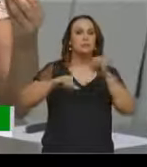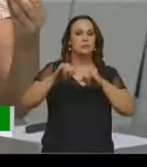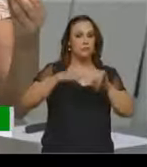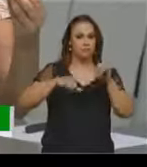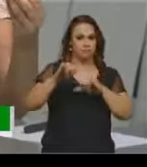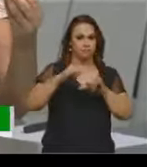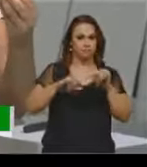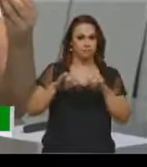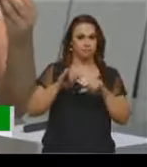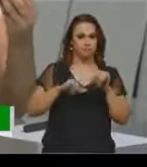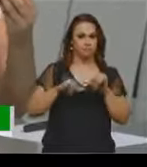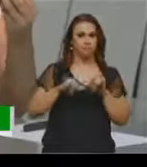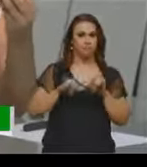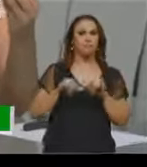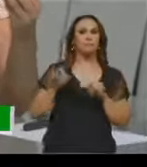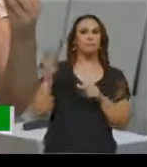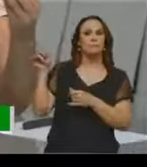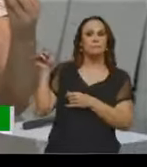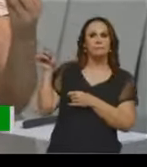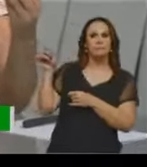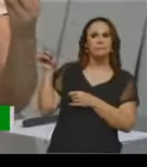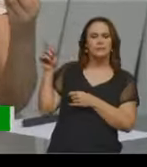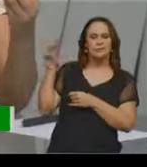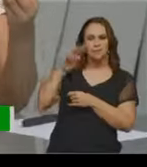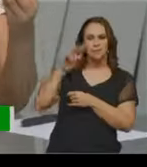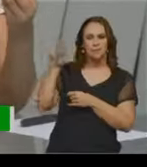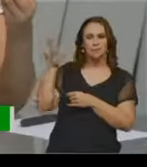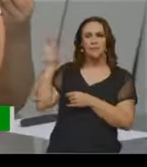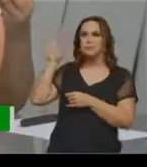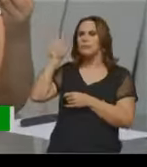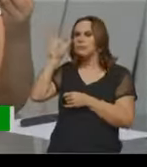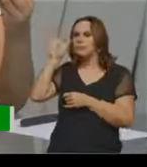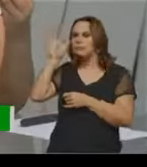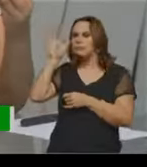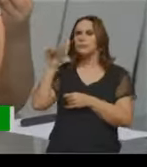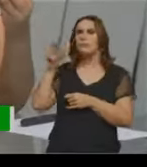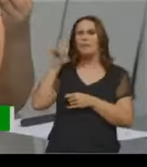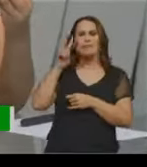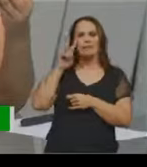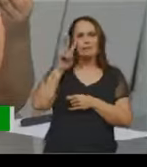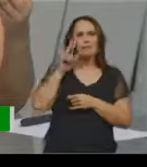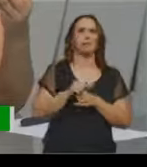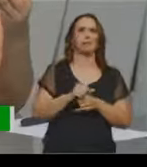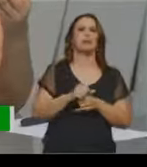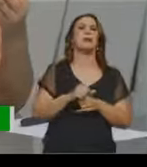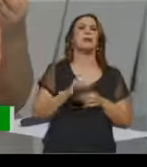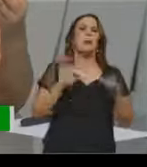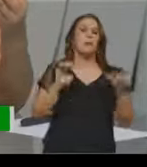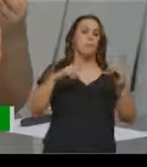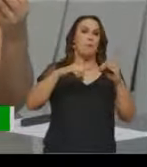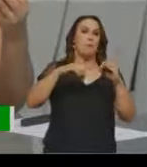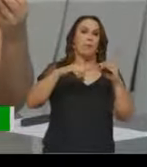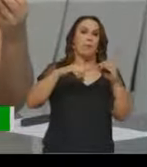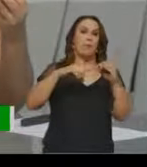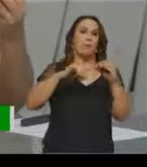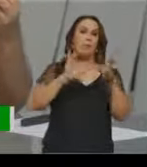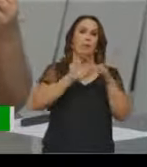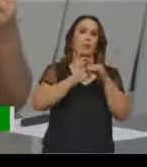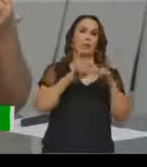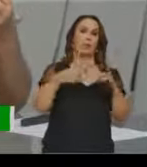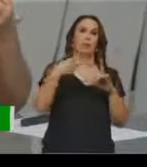as moléculas que têm dupla ligação, elas não têm barreira rotacional, certo? O que isso quer dizer?